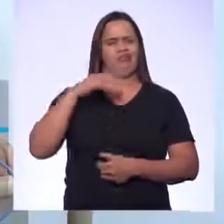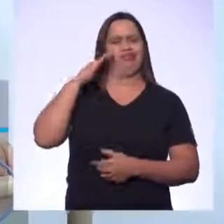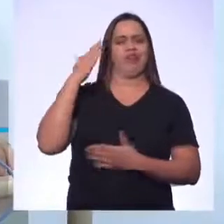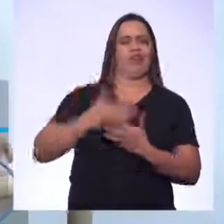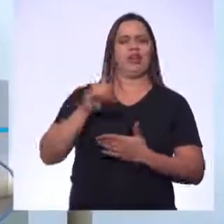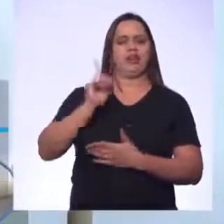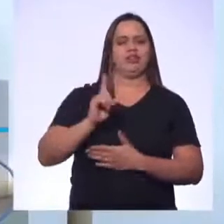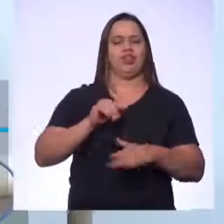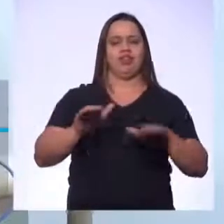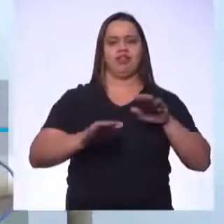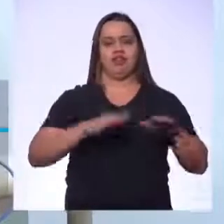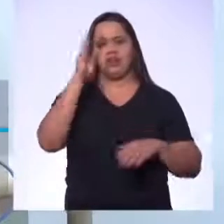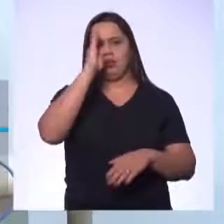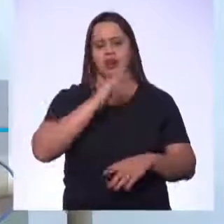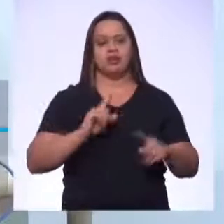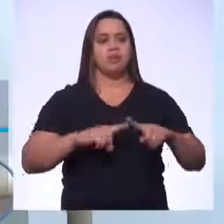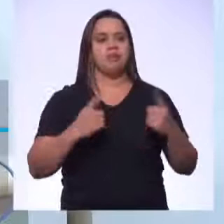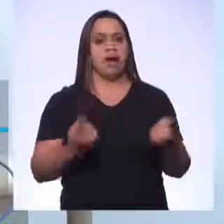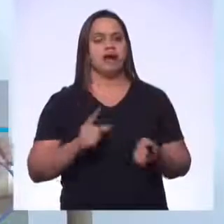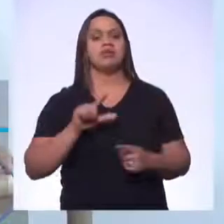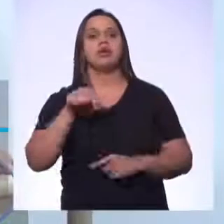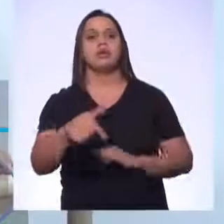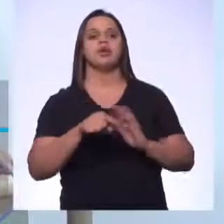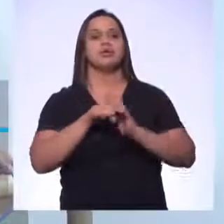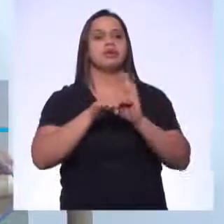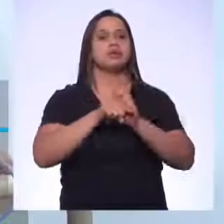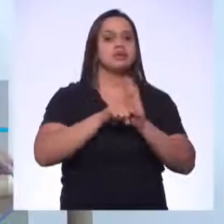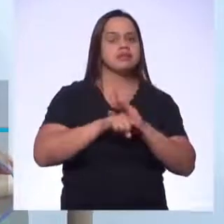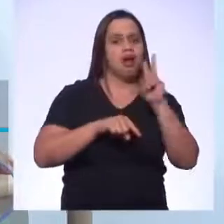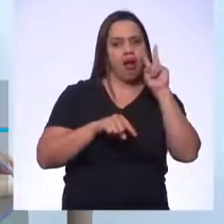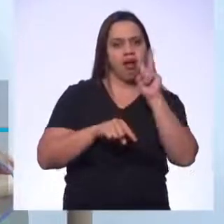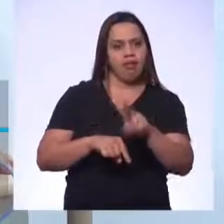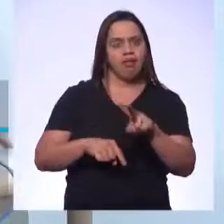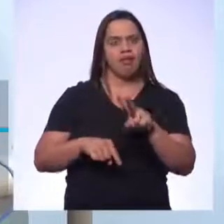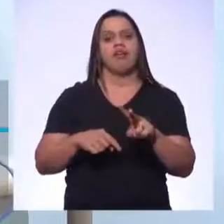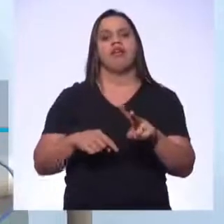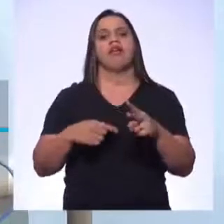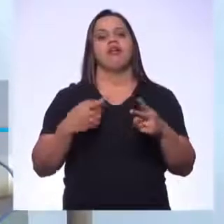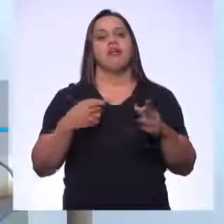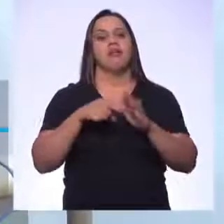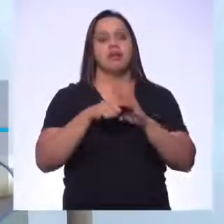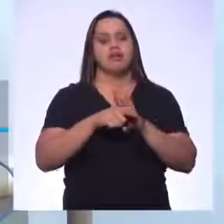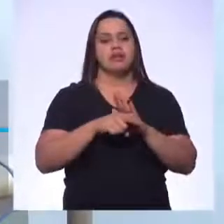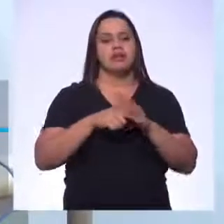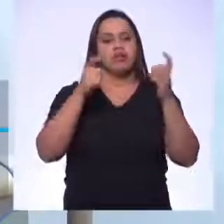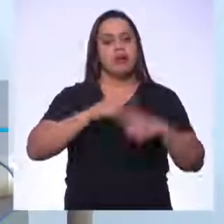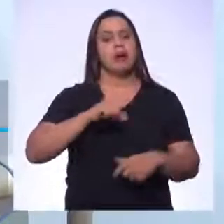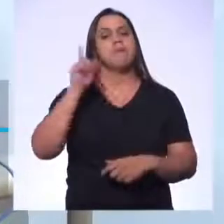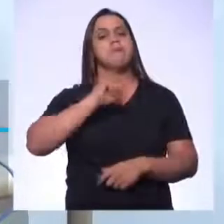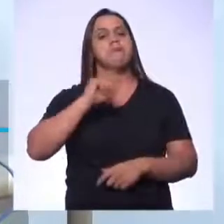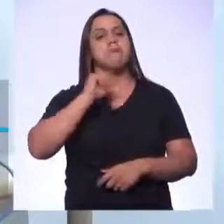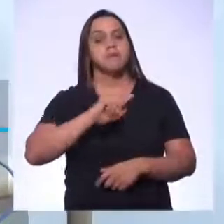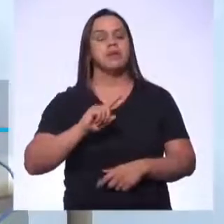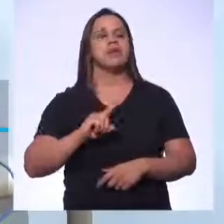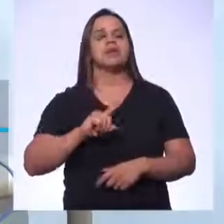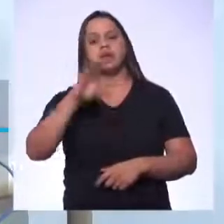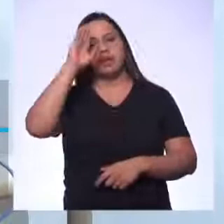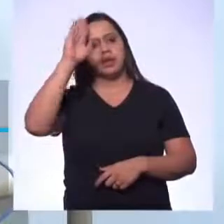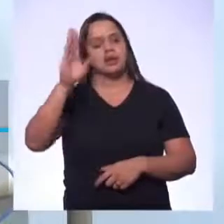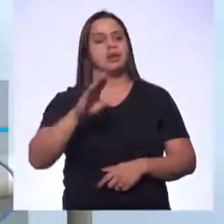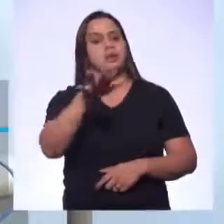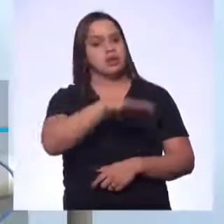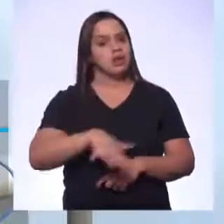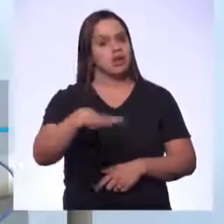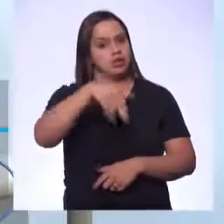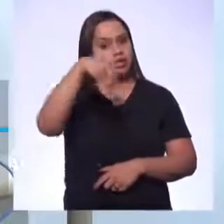no Brasil, mas depois de estudar e ver certas pesquisas que foram feitas em Minas Gerais, né, principalmente na